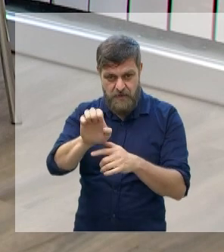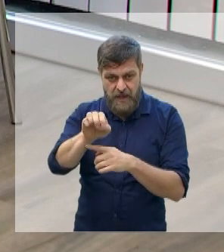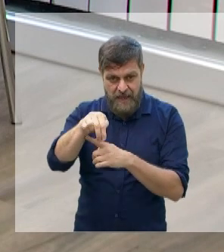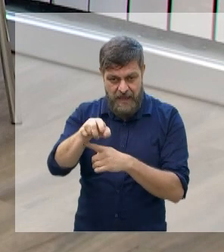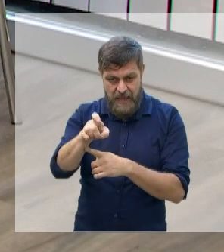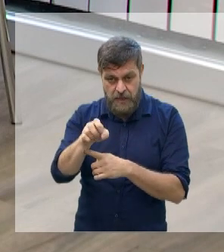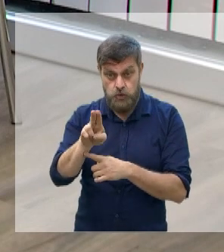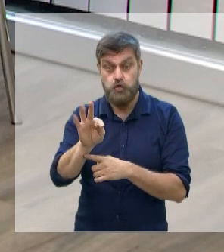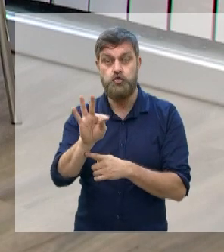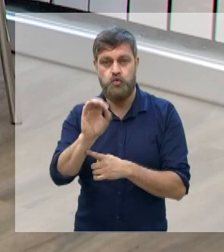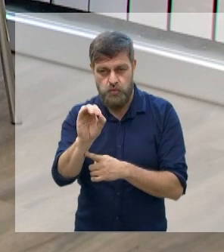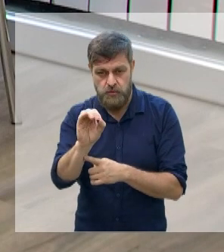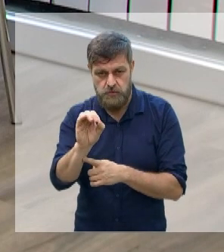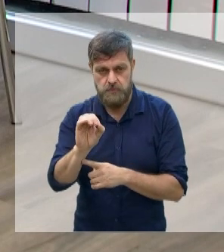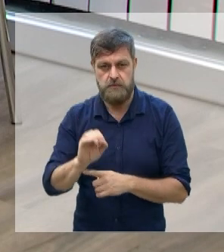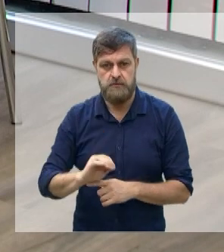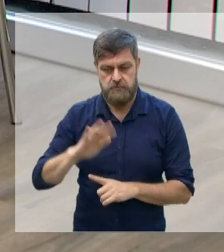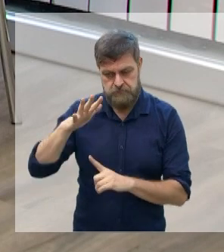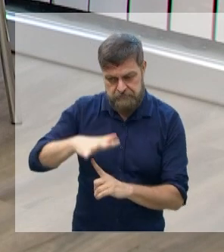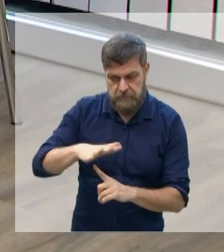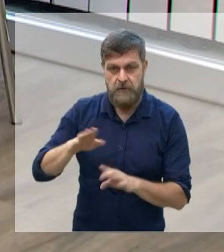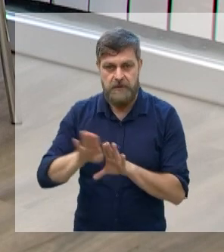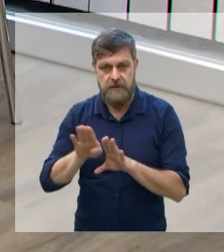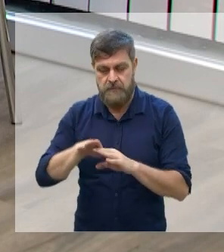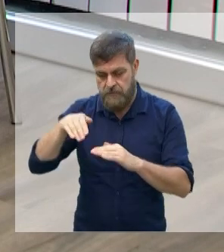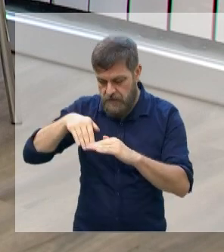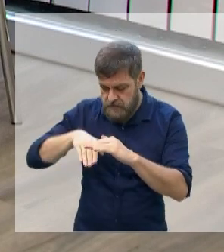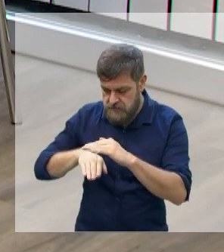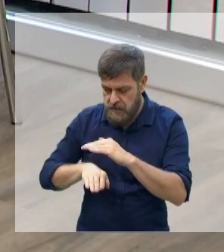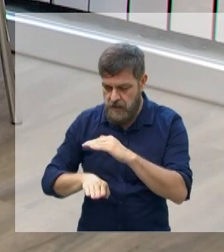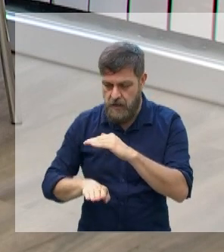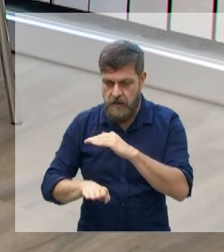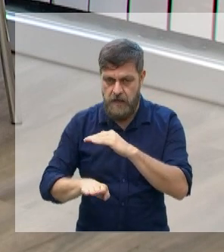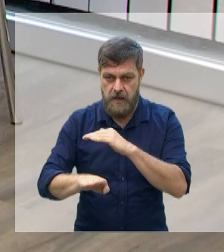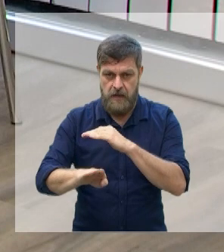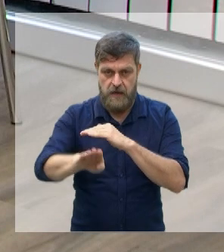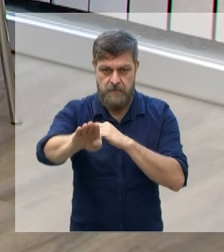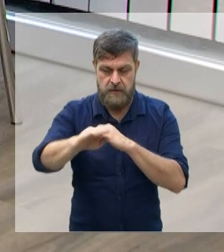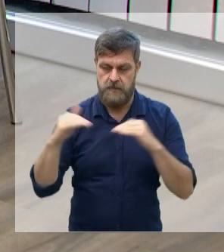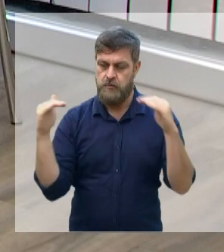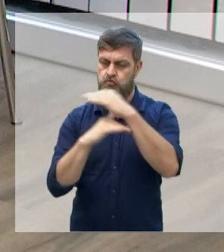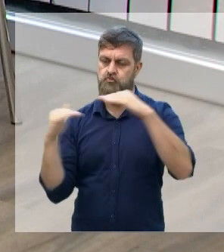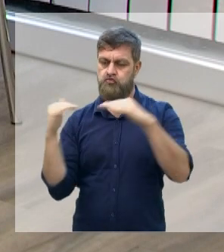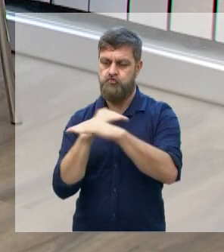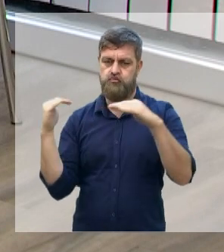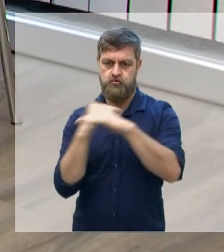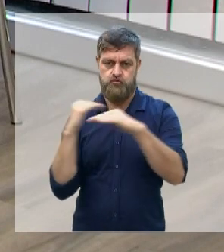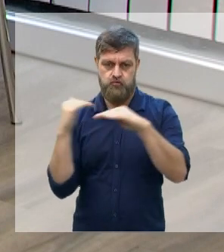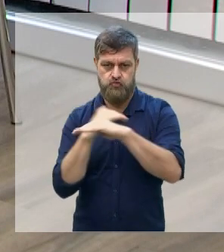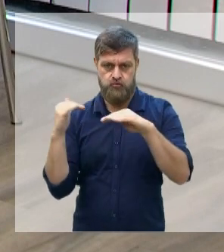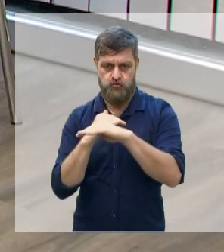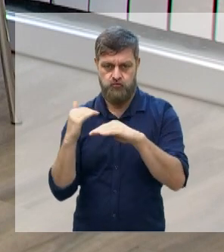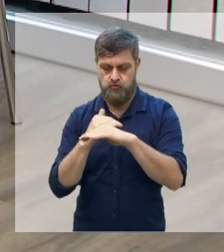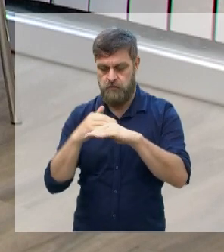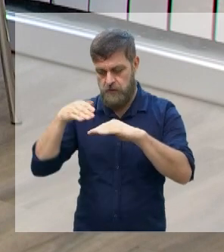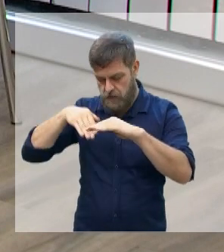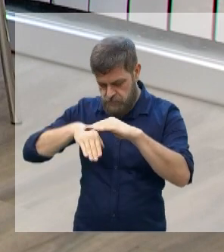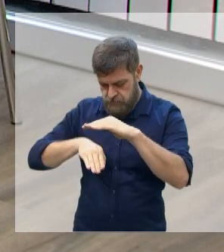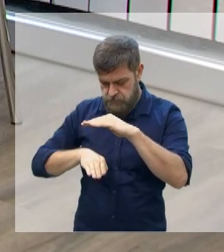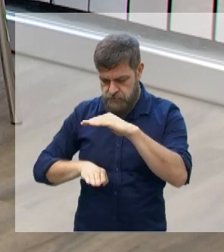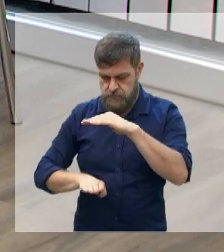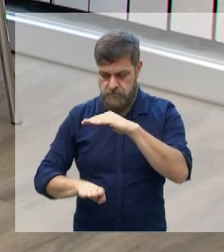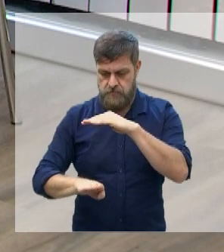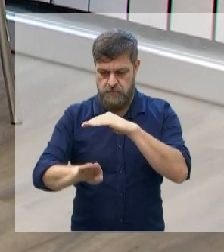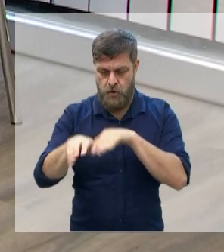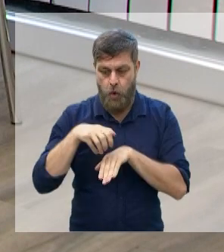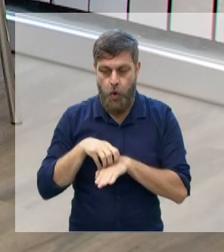mais então ele pode passar por cima por baixo desculpa os outros os outros veículos por cima como eu disse a jóia funda por baixo